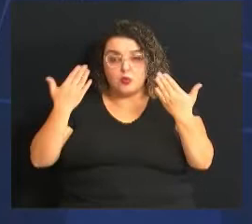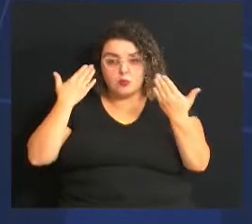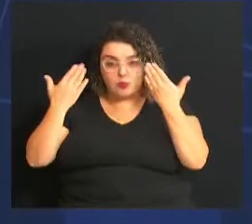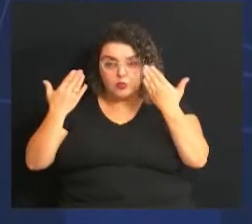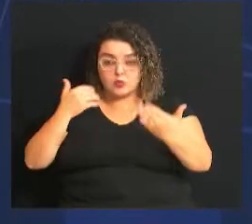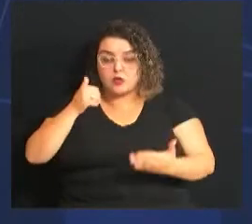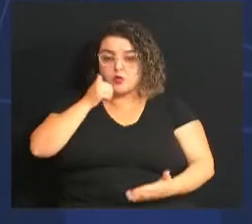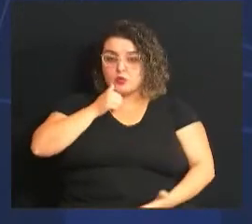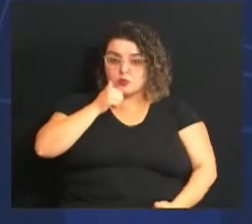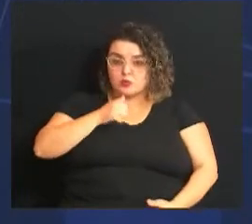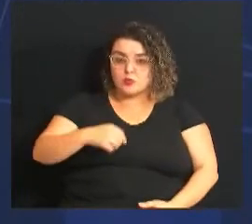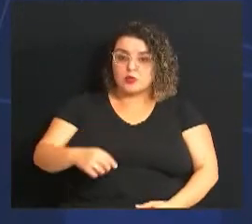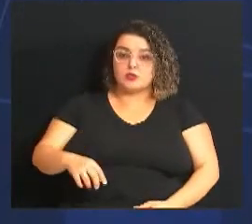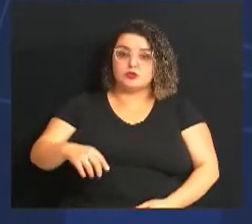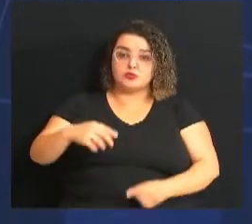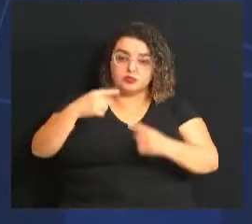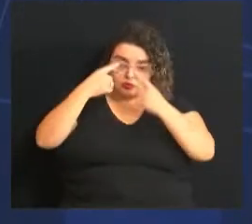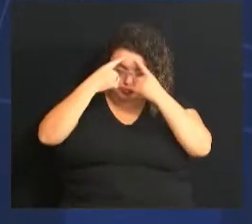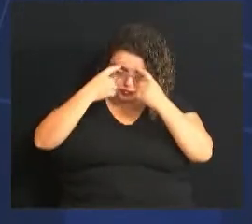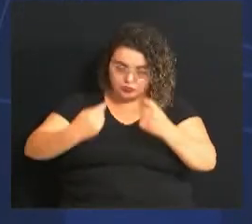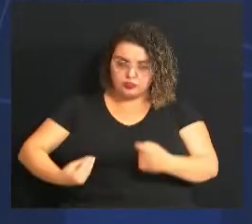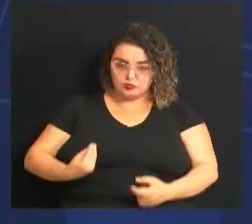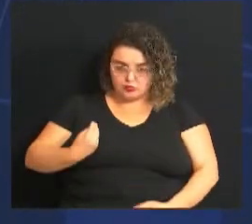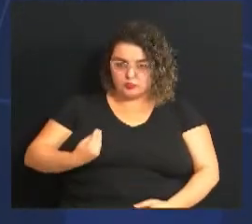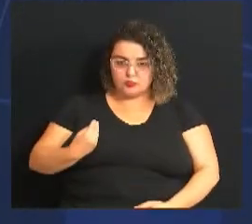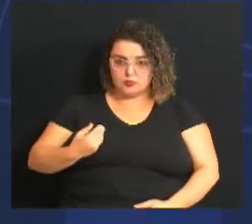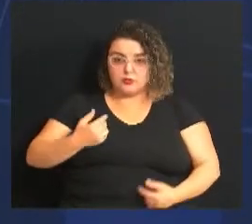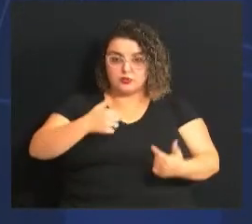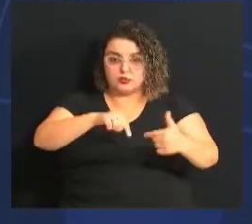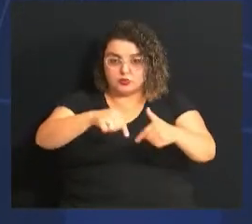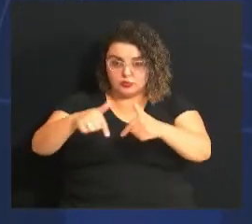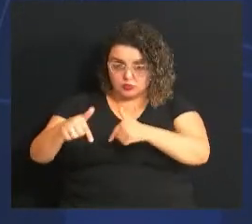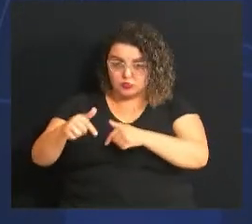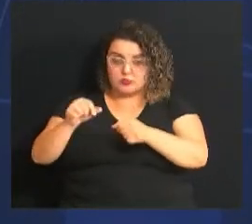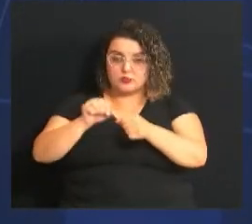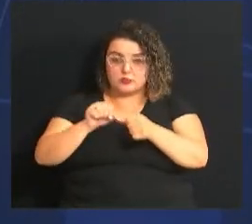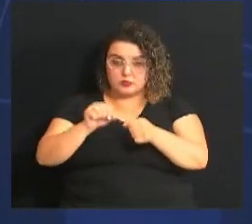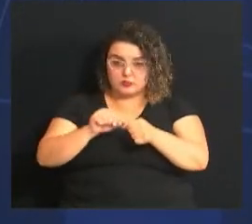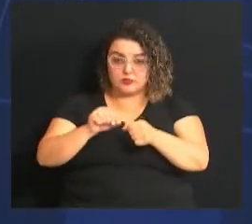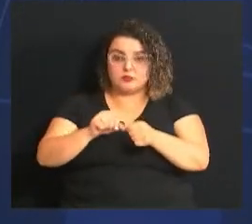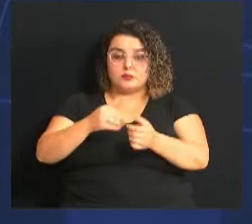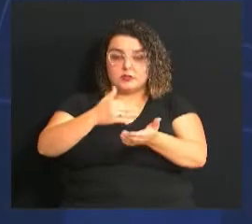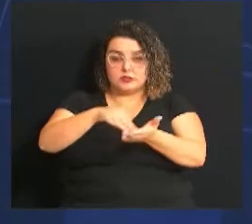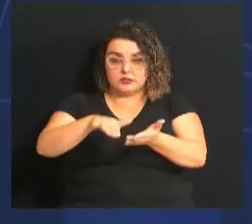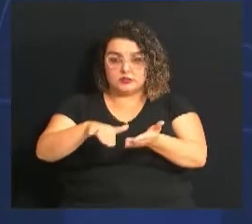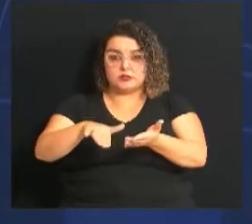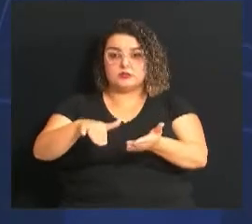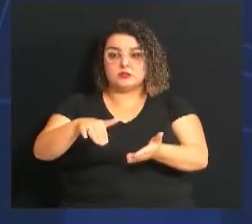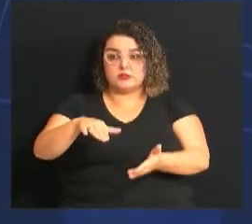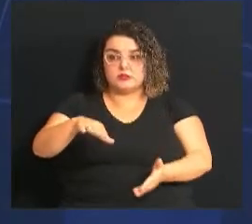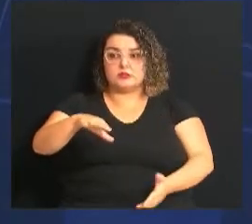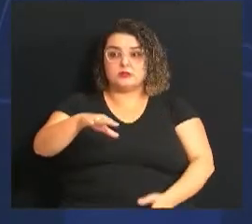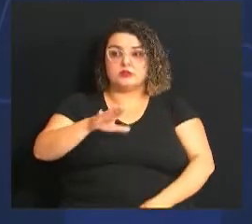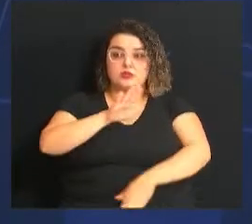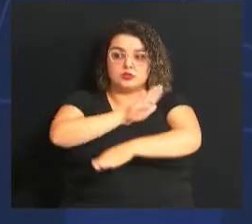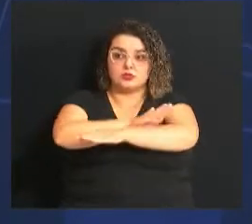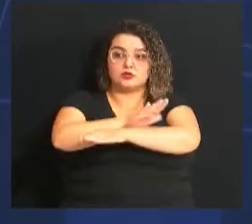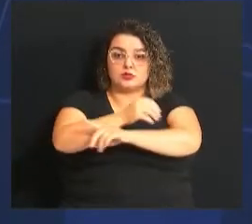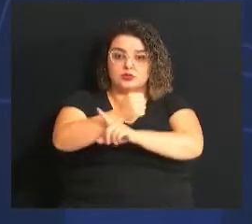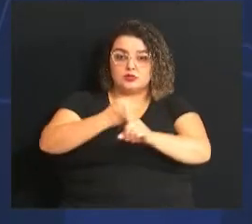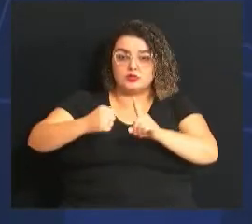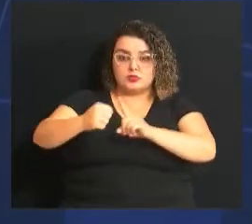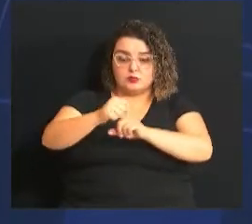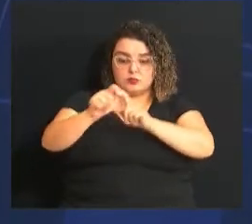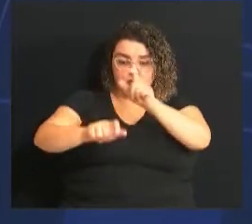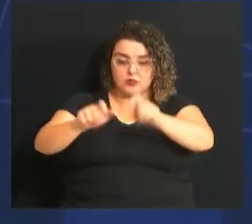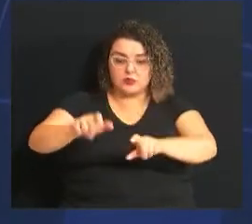em situação de violência. Então, sobre o trabalho que é realizado pela Secretaria Municipal de Assistência Social, Pessoa com Deficiência e